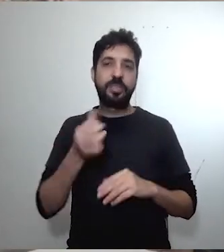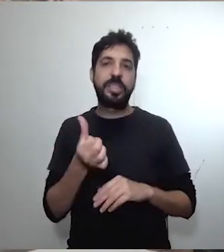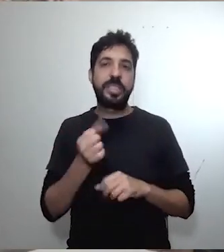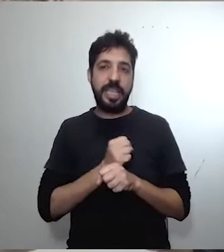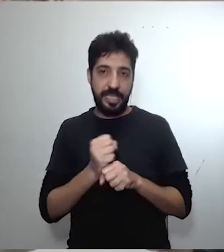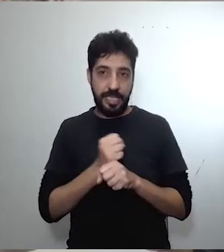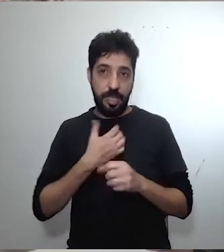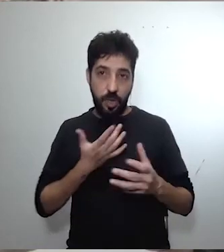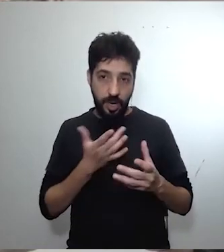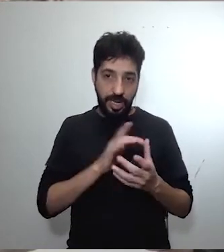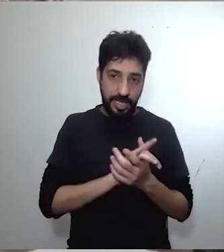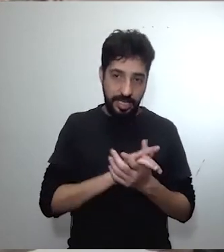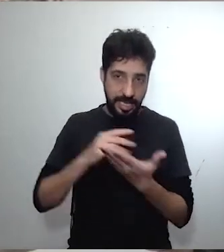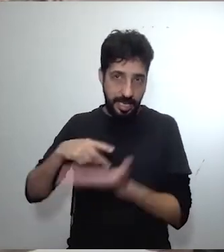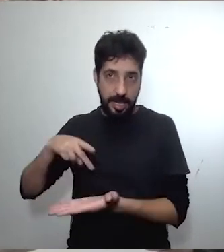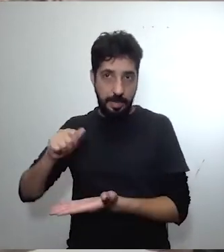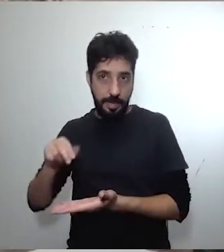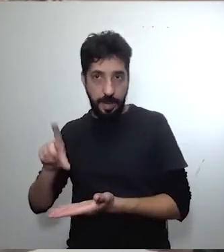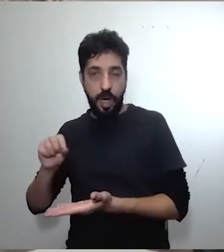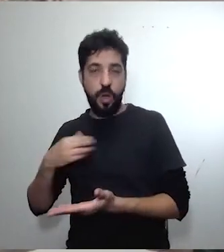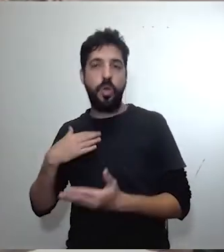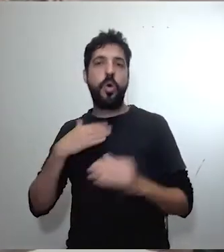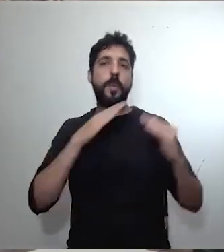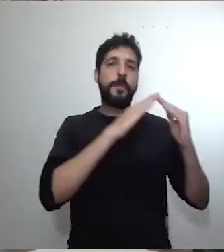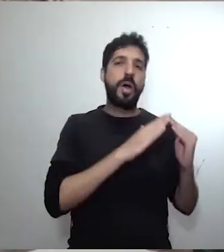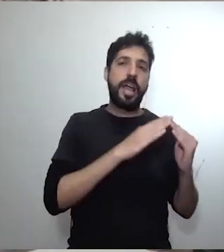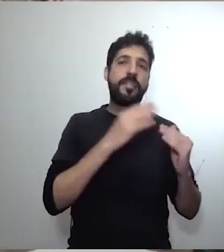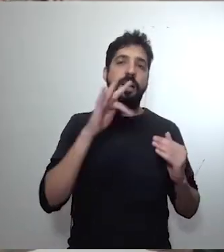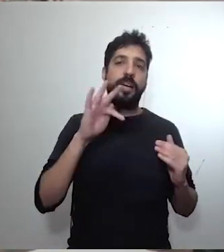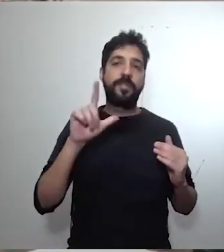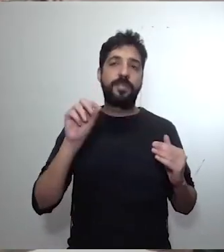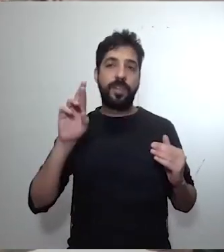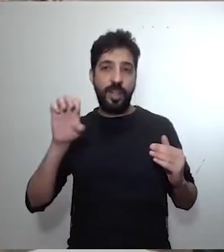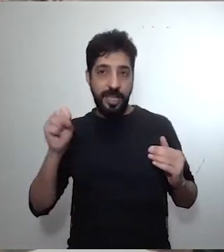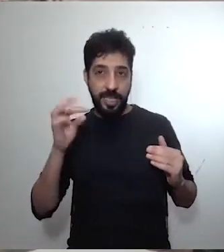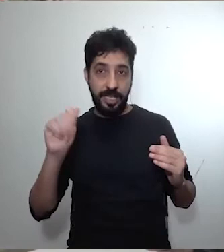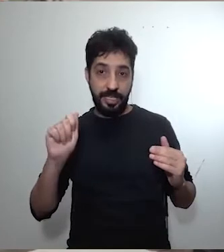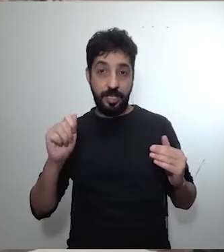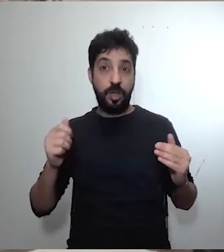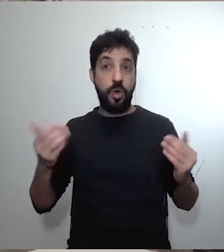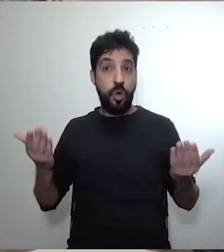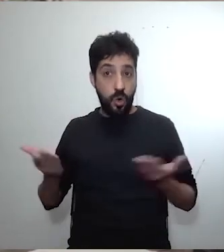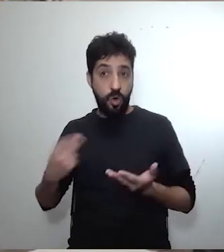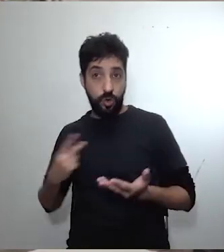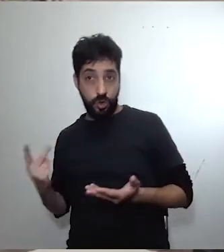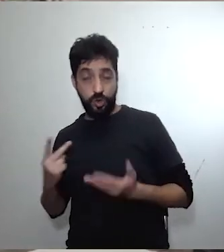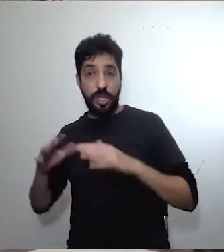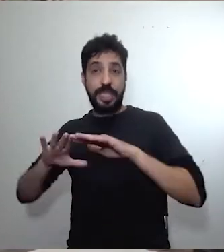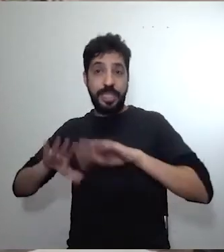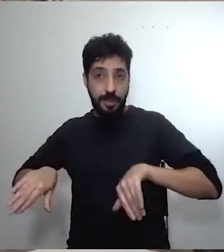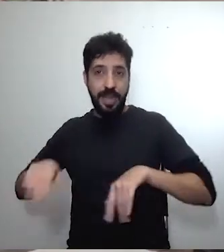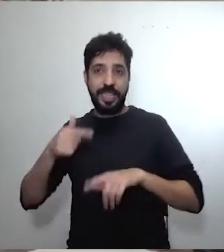6 anos, aliás, eu me casei com o Paulo, morava no Floresta, vim para cá. E hoje eu e o Paulo somos separados, né? Já há